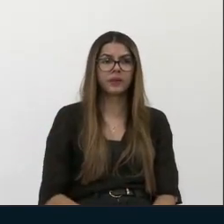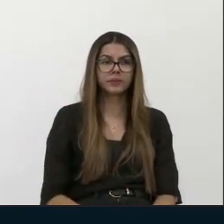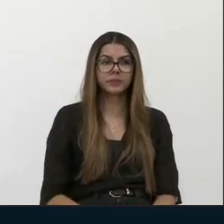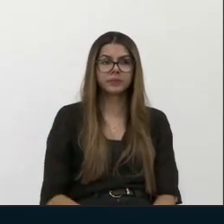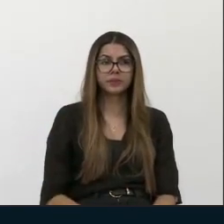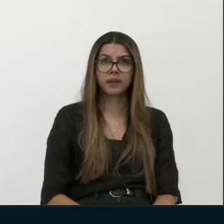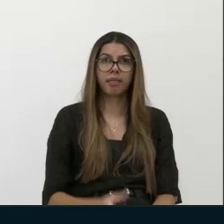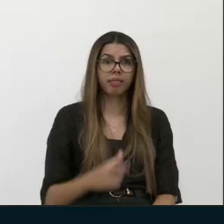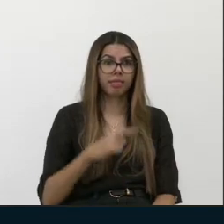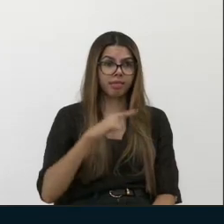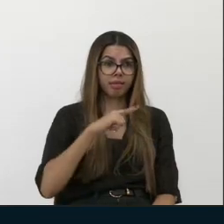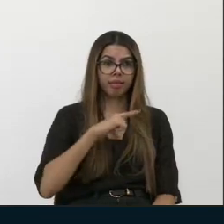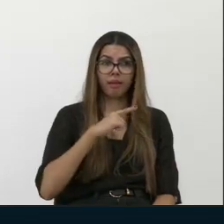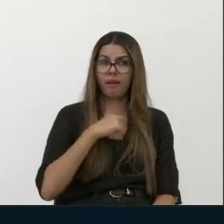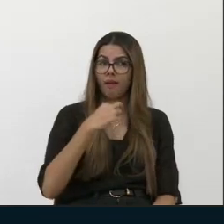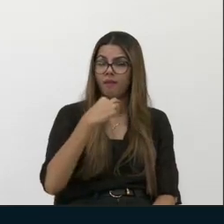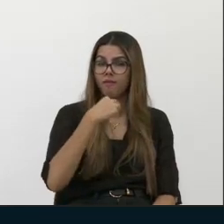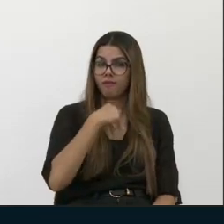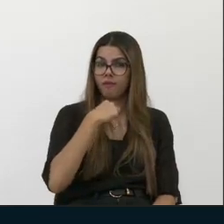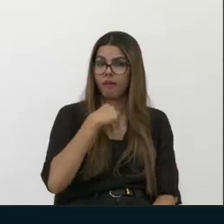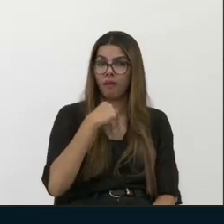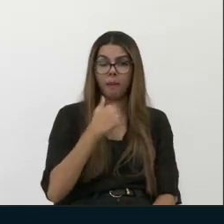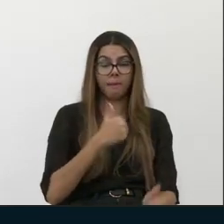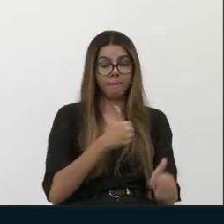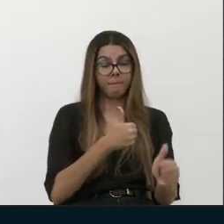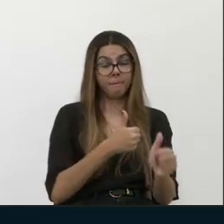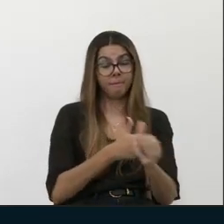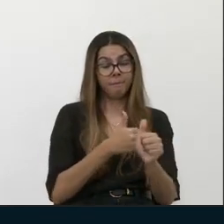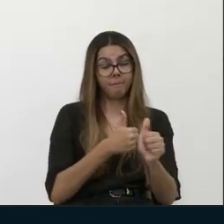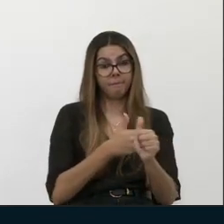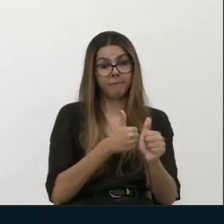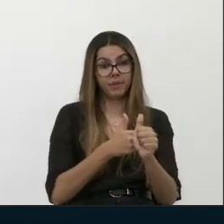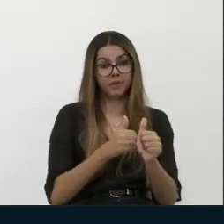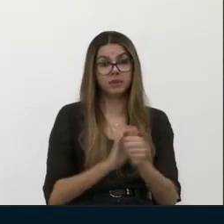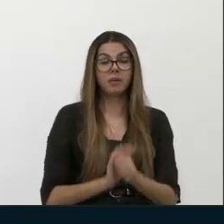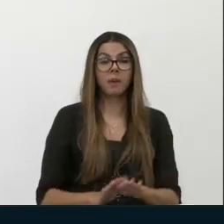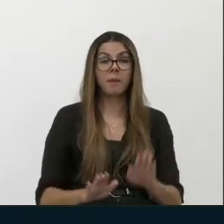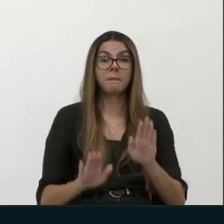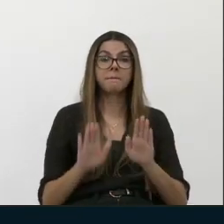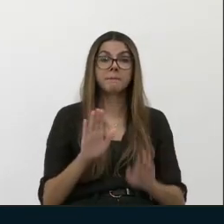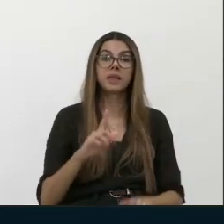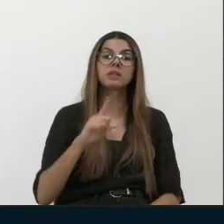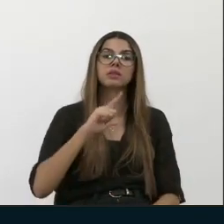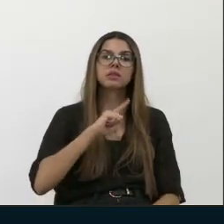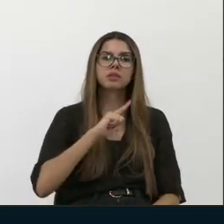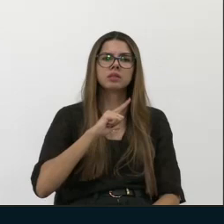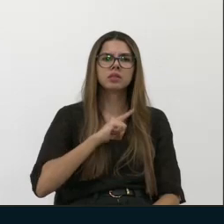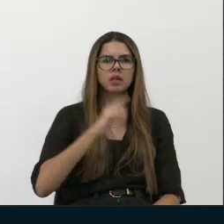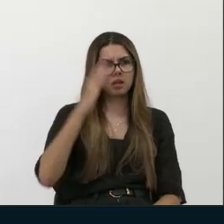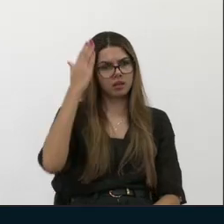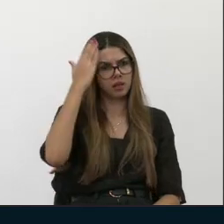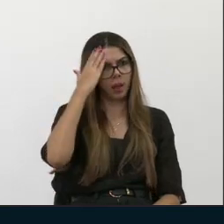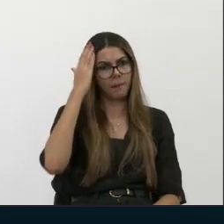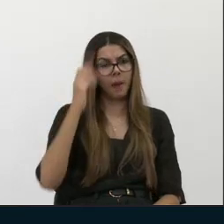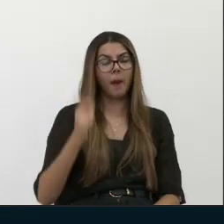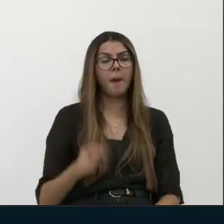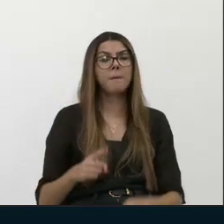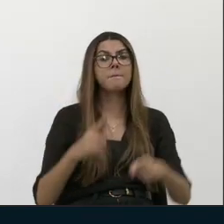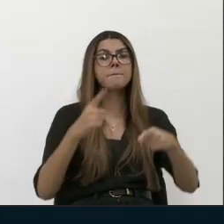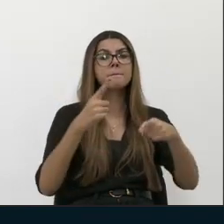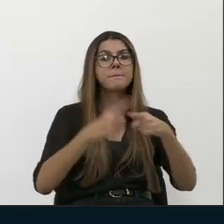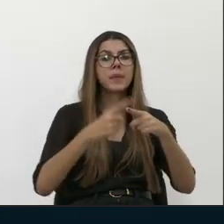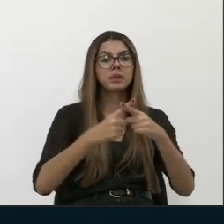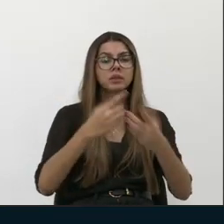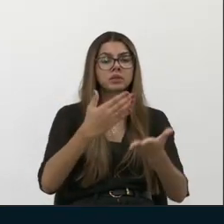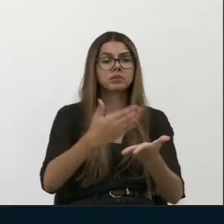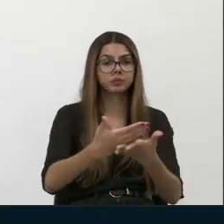tem vaga próximo, mas se eles tinham, nós queremos saber por que tirou. Porque os